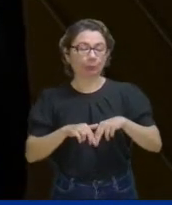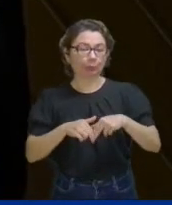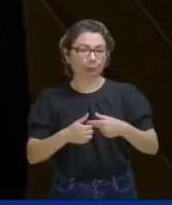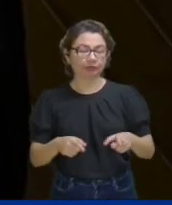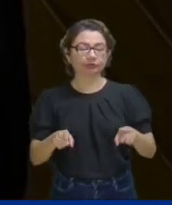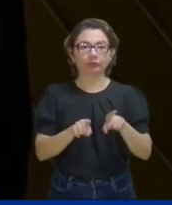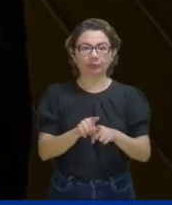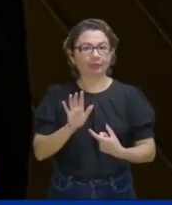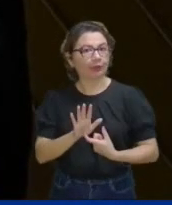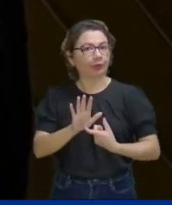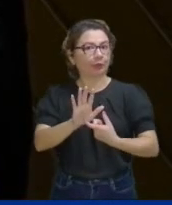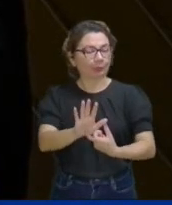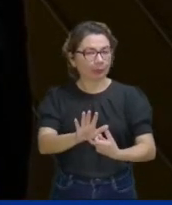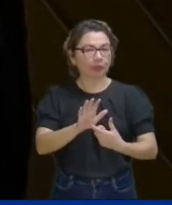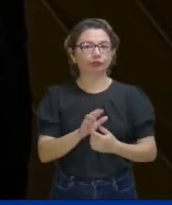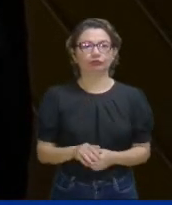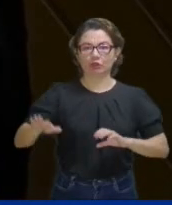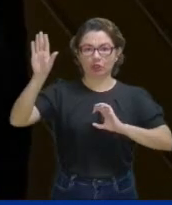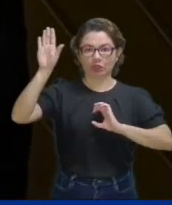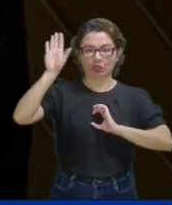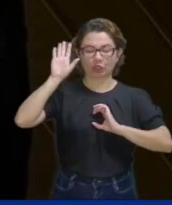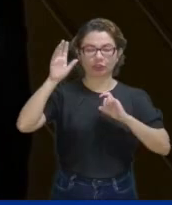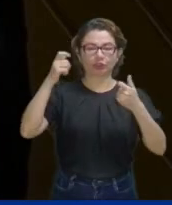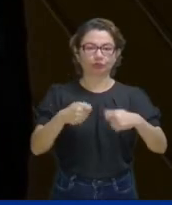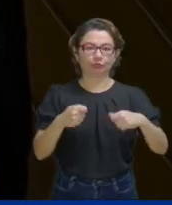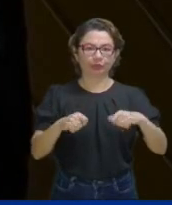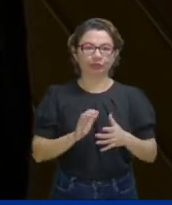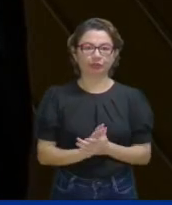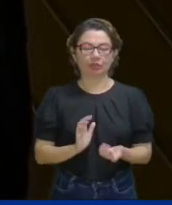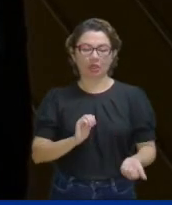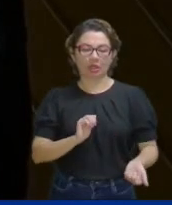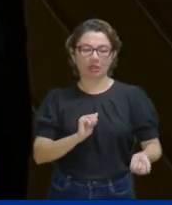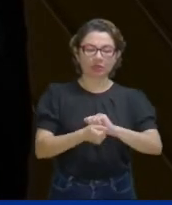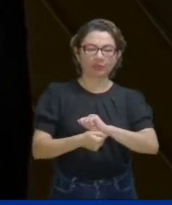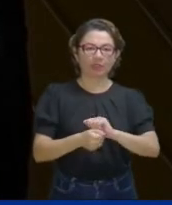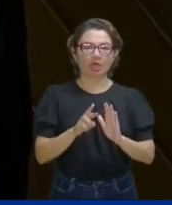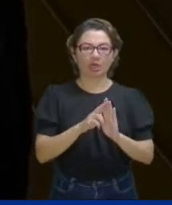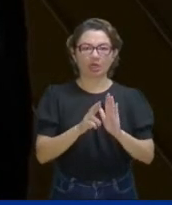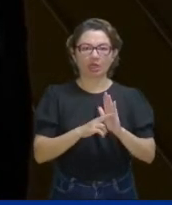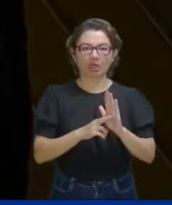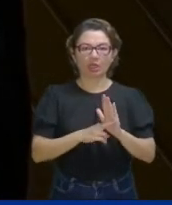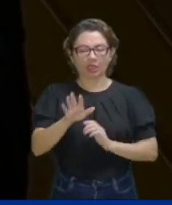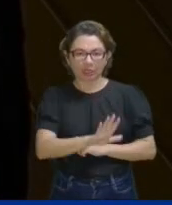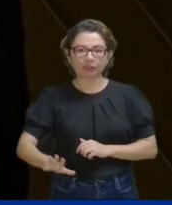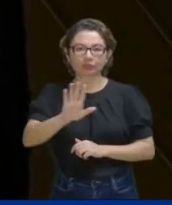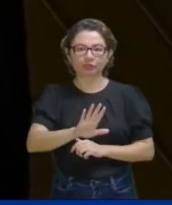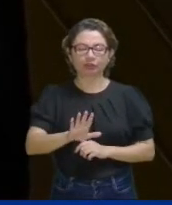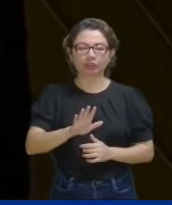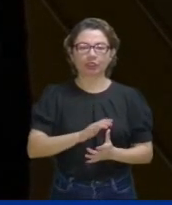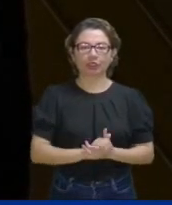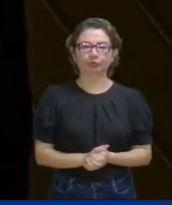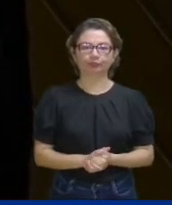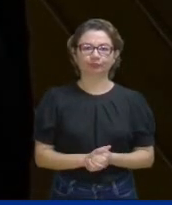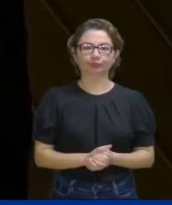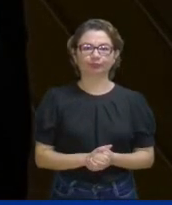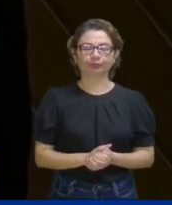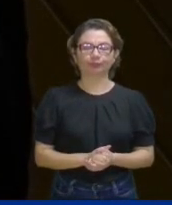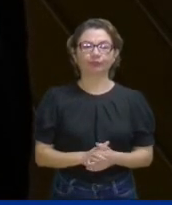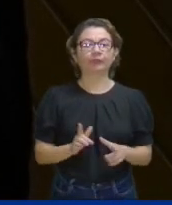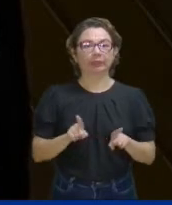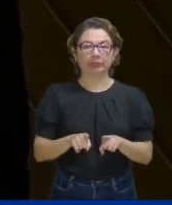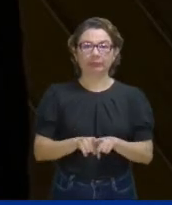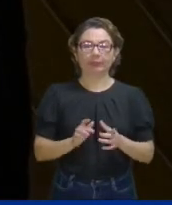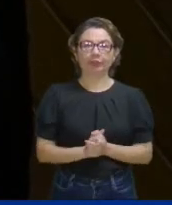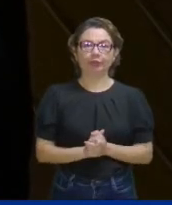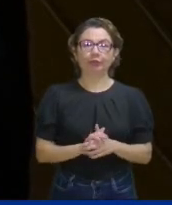porque, ressalto, são os candidatos que devem se amoldar à norma geral e abstrata, e não o contrário, fecho aspas. Em outras